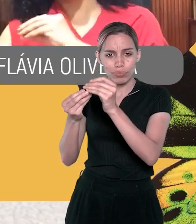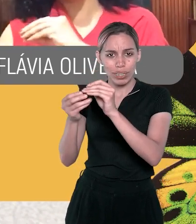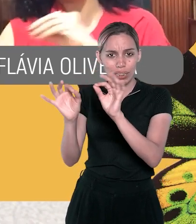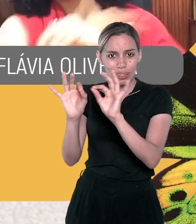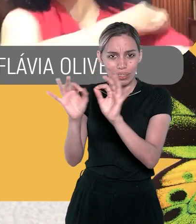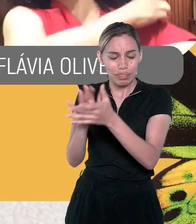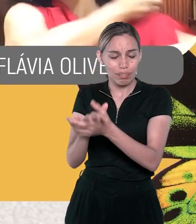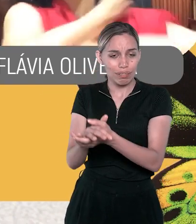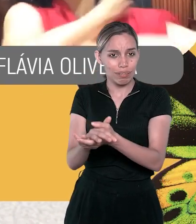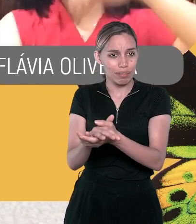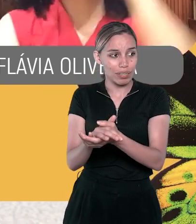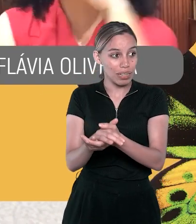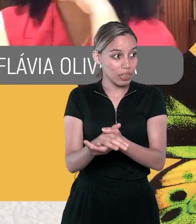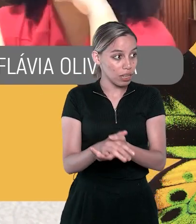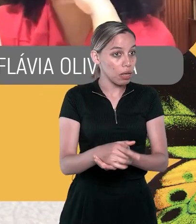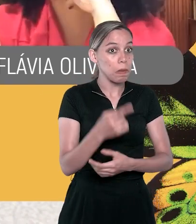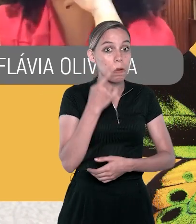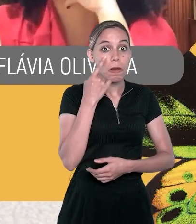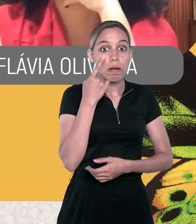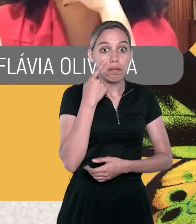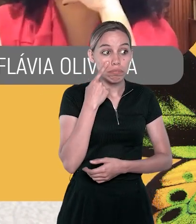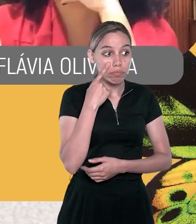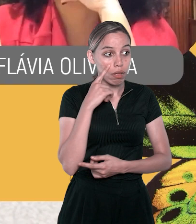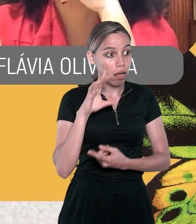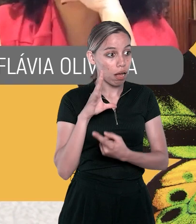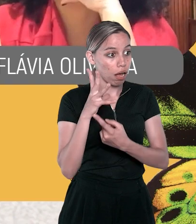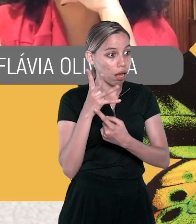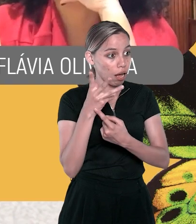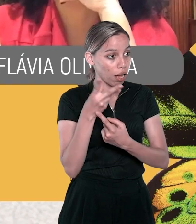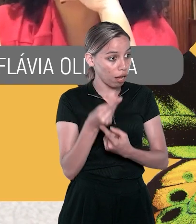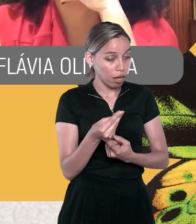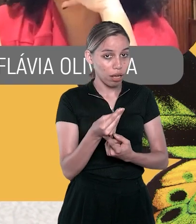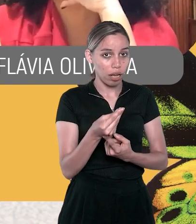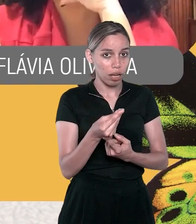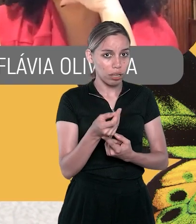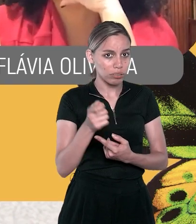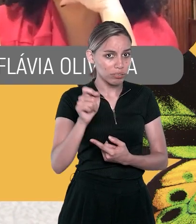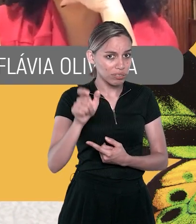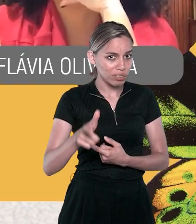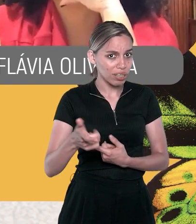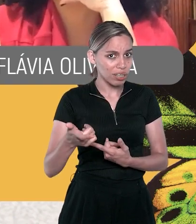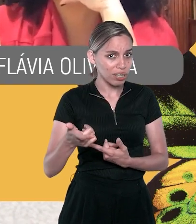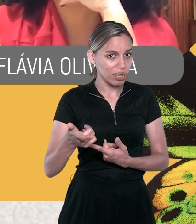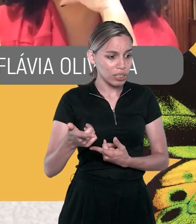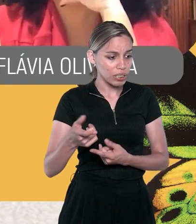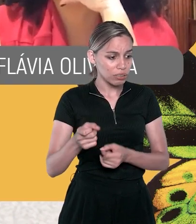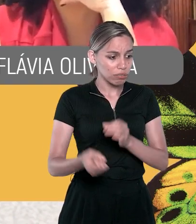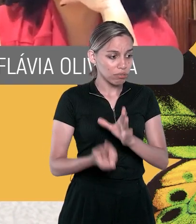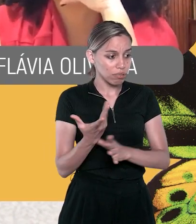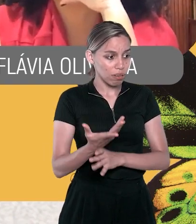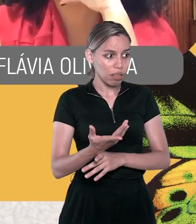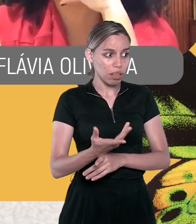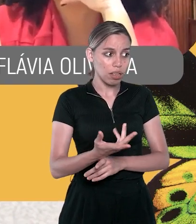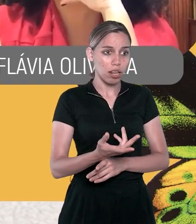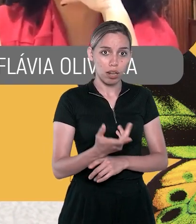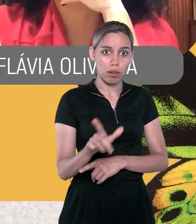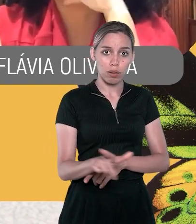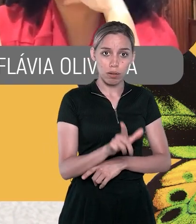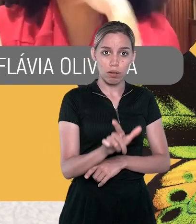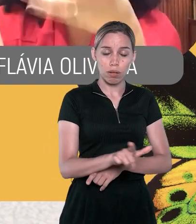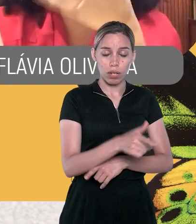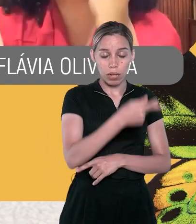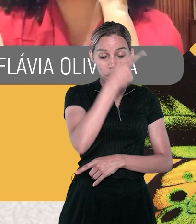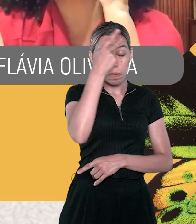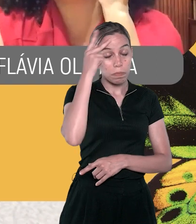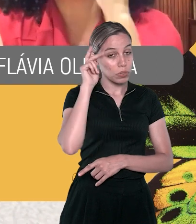por exemplo, desqualificado. totalmente a arte popular é do campo do mundo negro, não tem conversa.